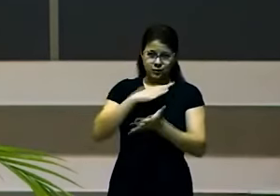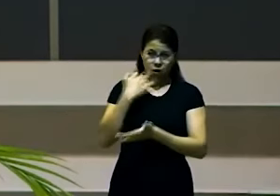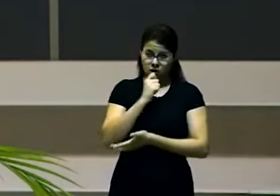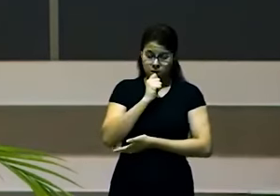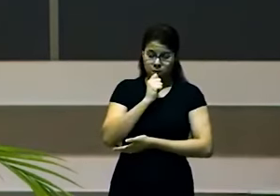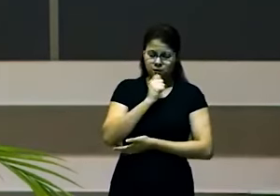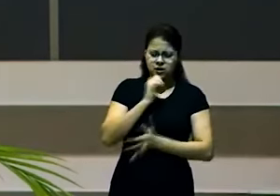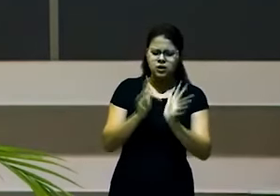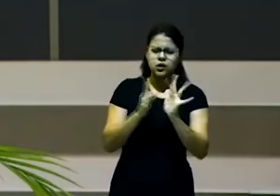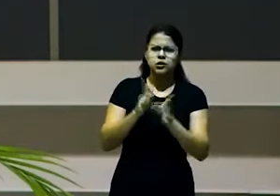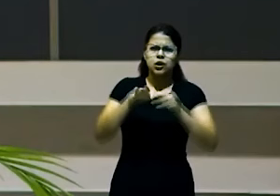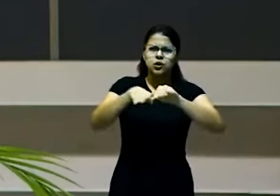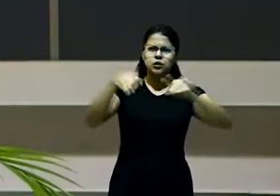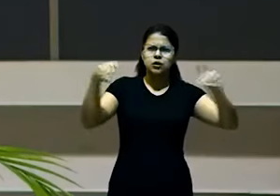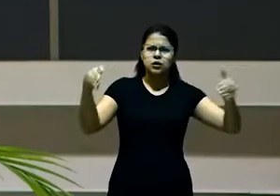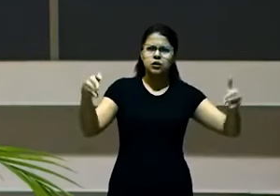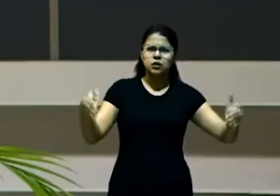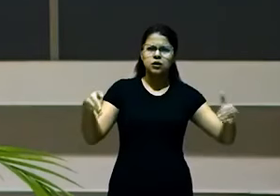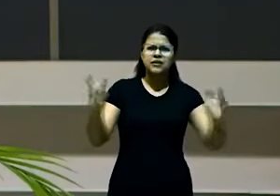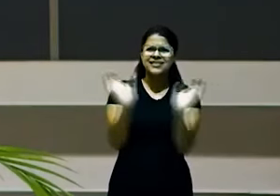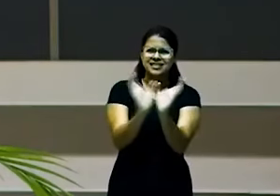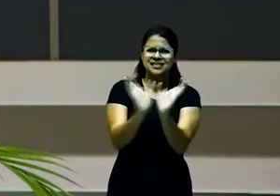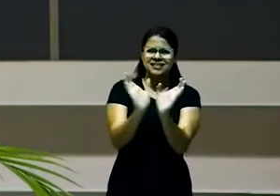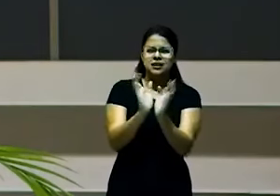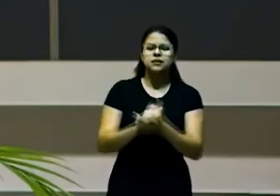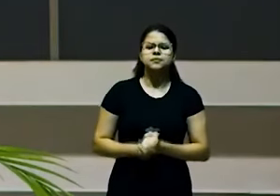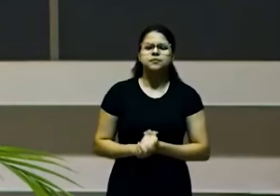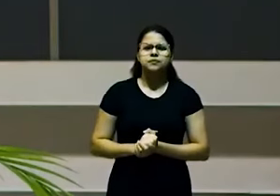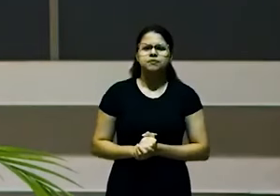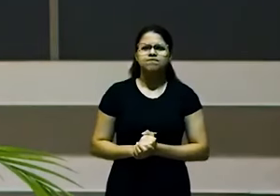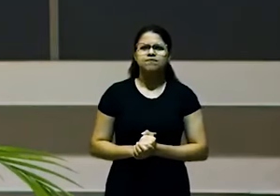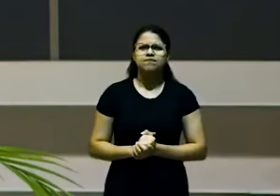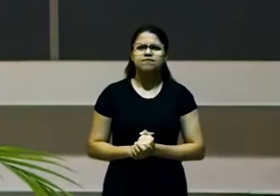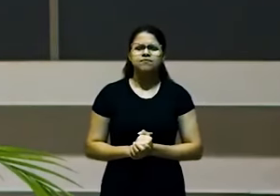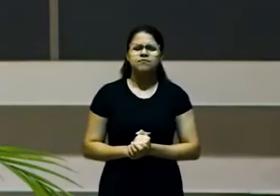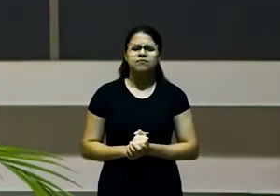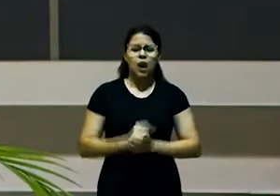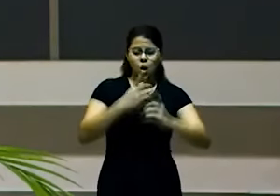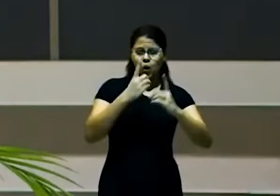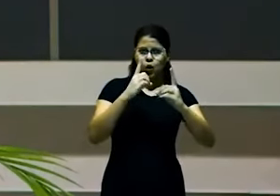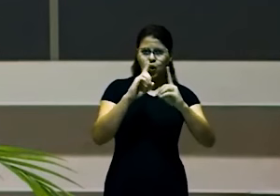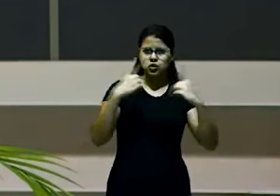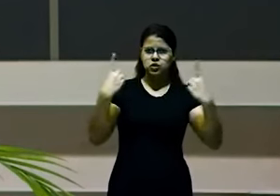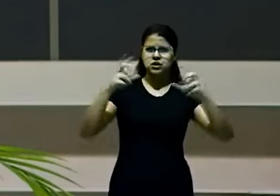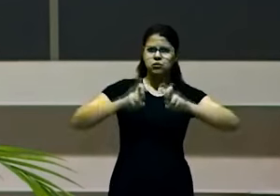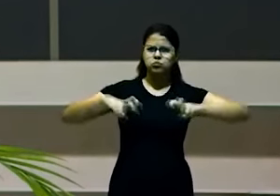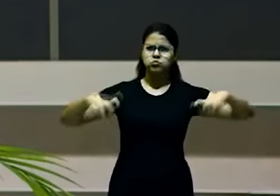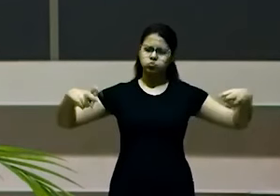discípulos essa história me pega porque eu vejo aqueles discípulos sentados naquela